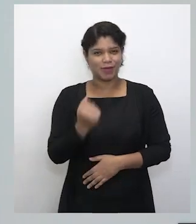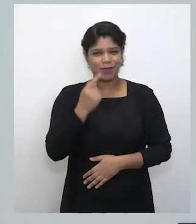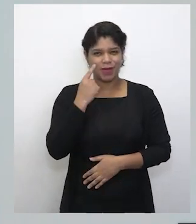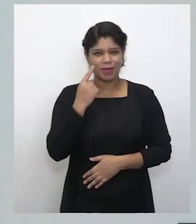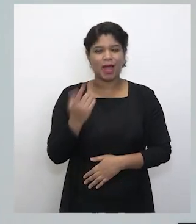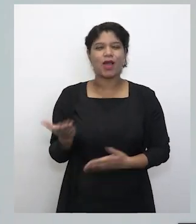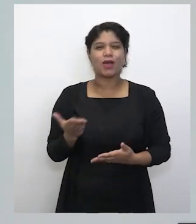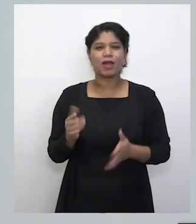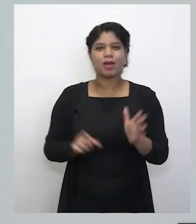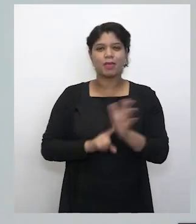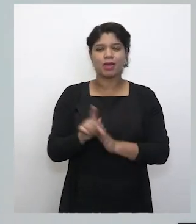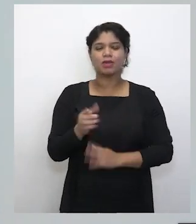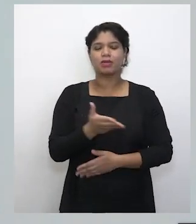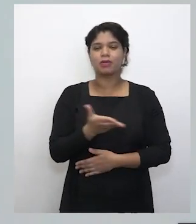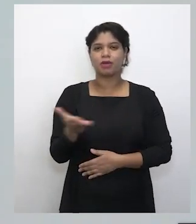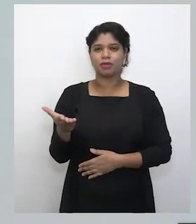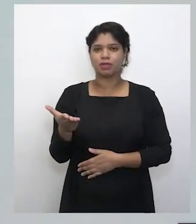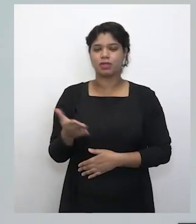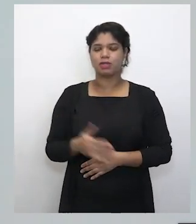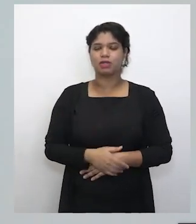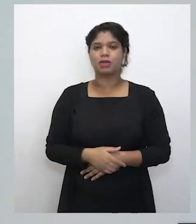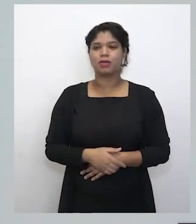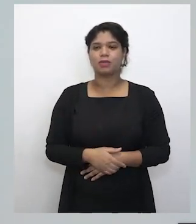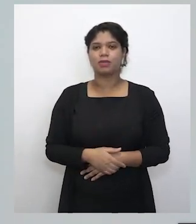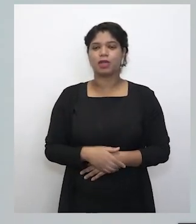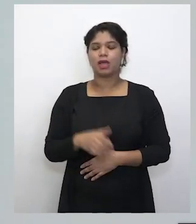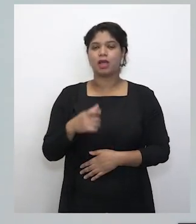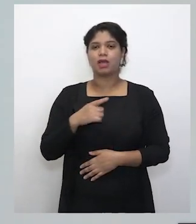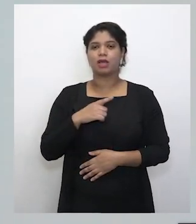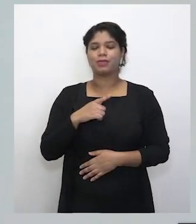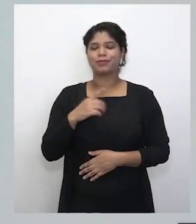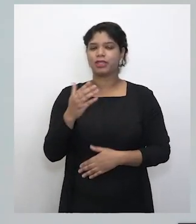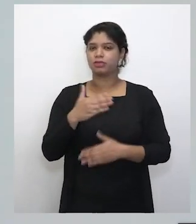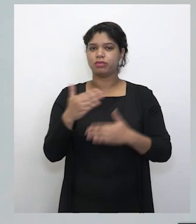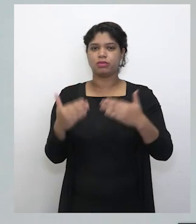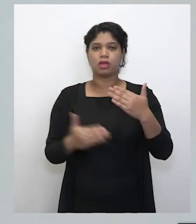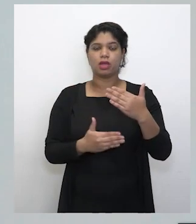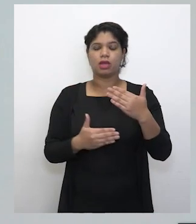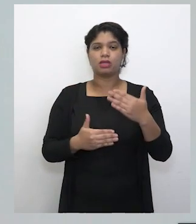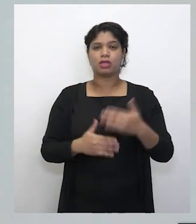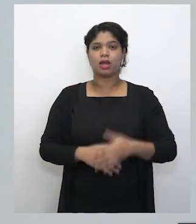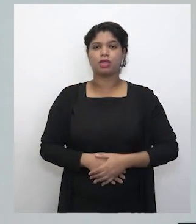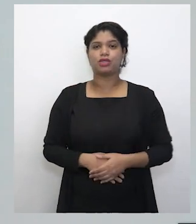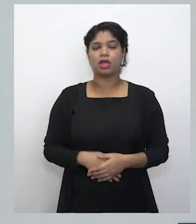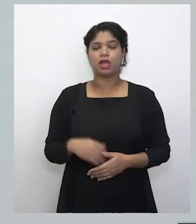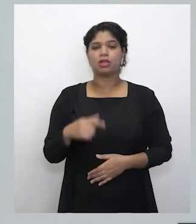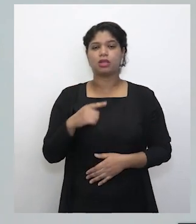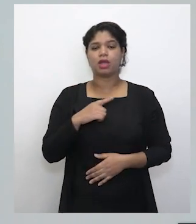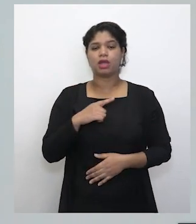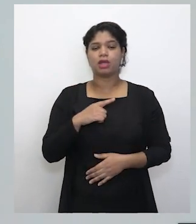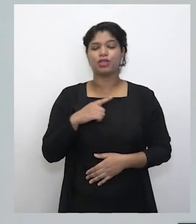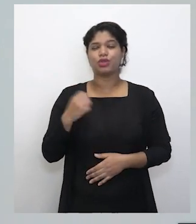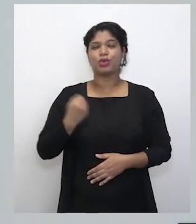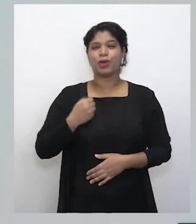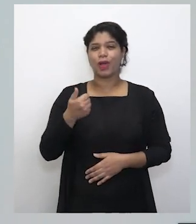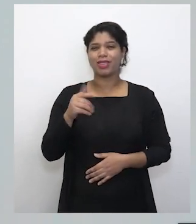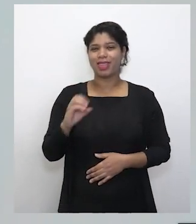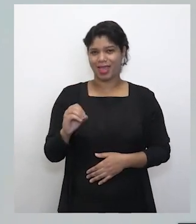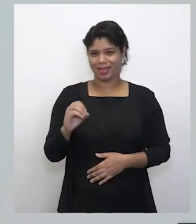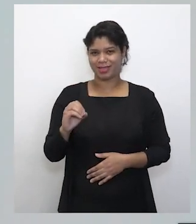interação, que diz o seguinte, aí no slide, por gentileza. Slide